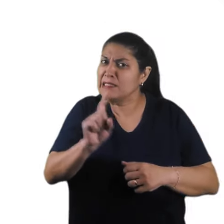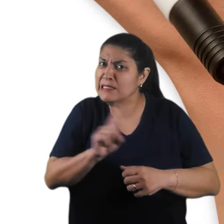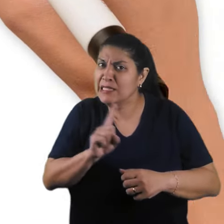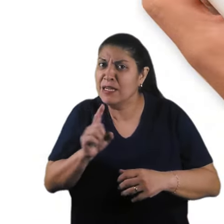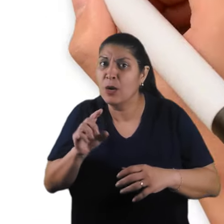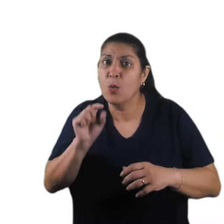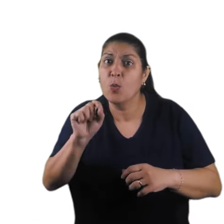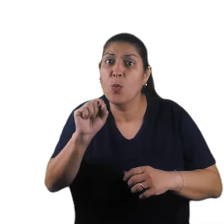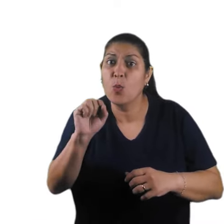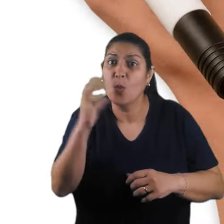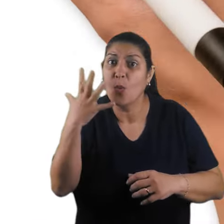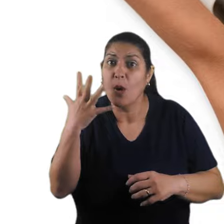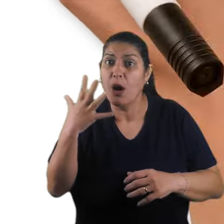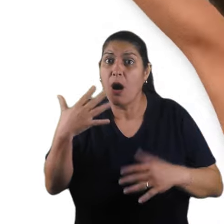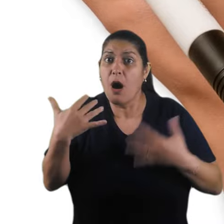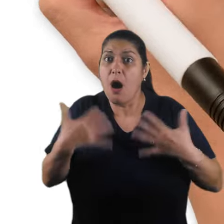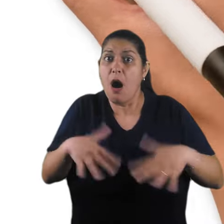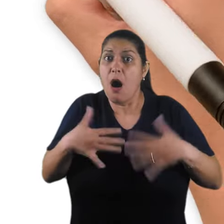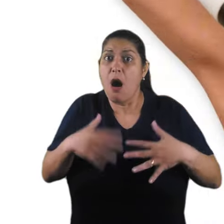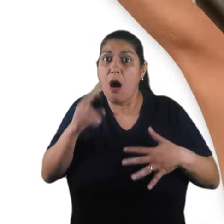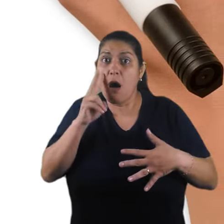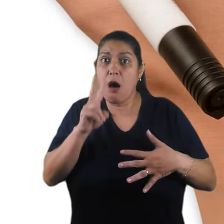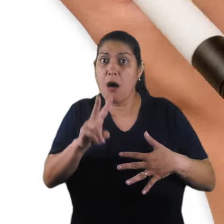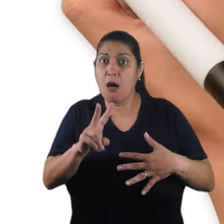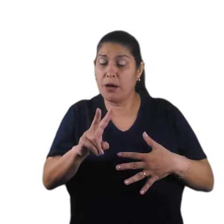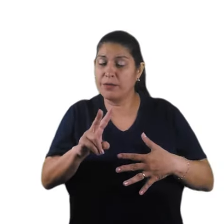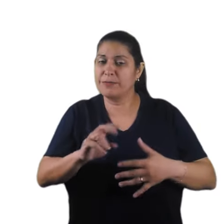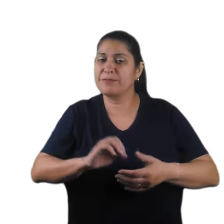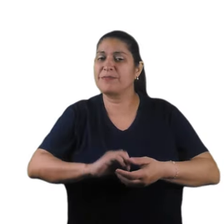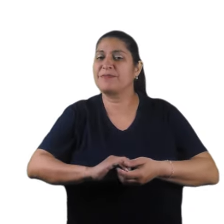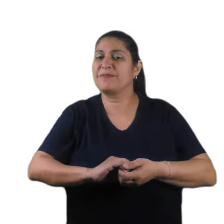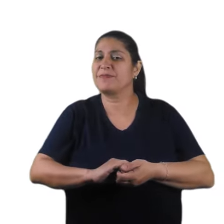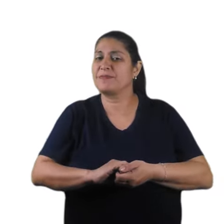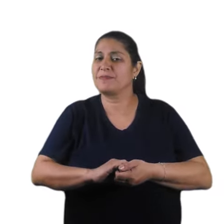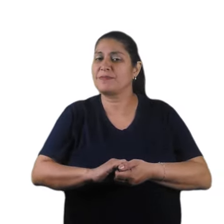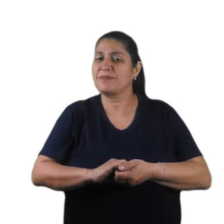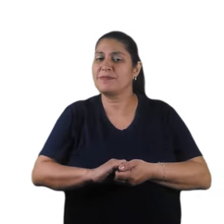para poupar sua vida? Vamos ver o que aconteceu.